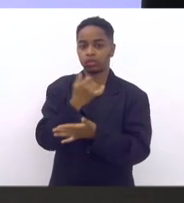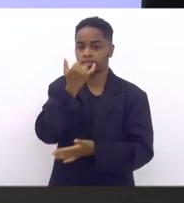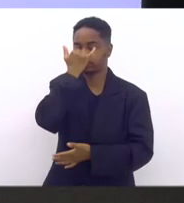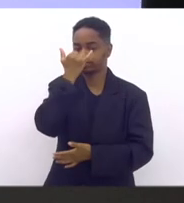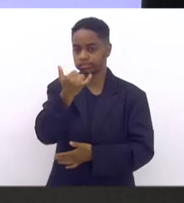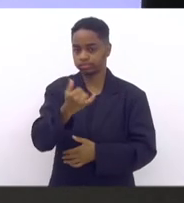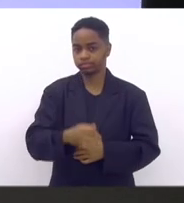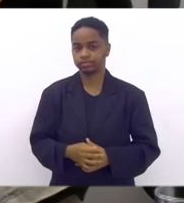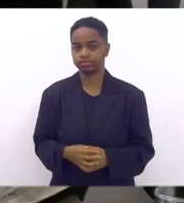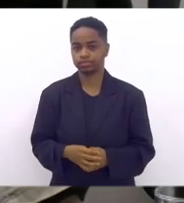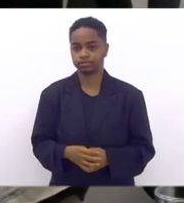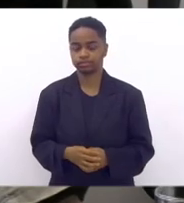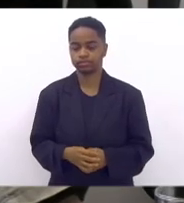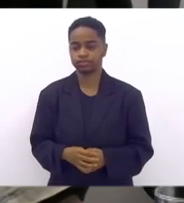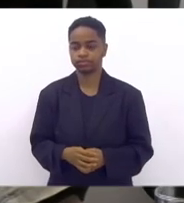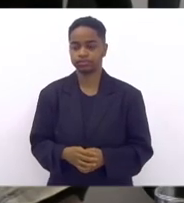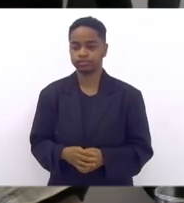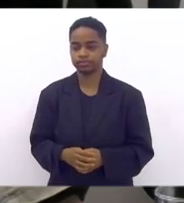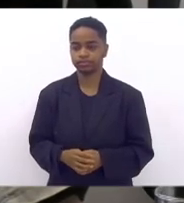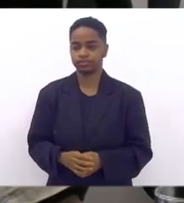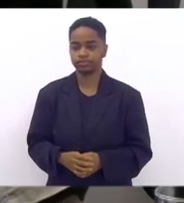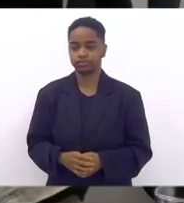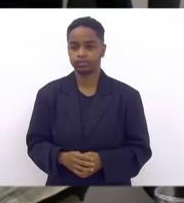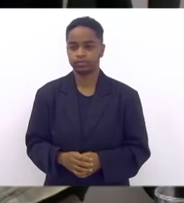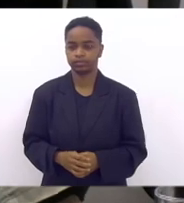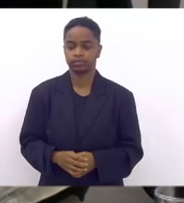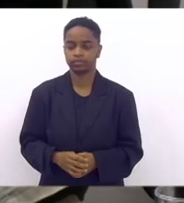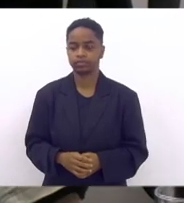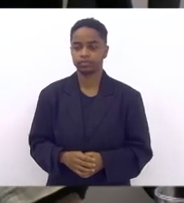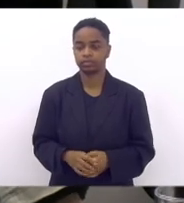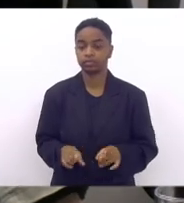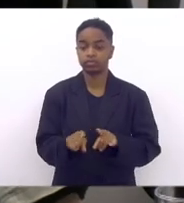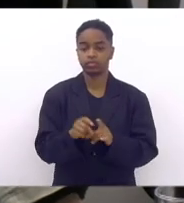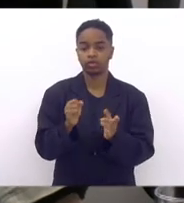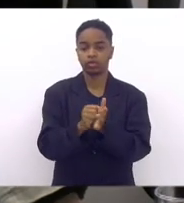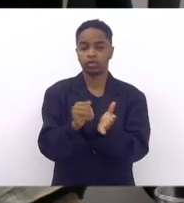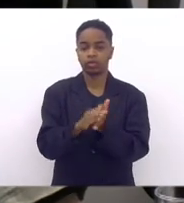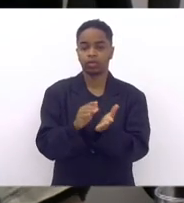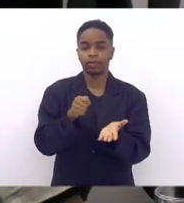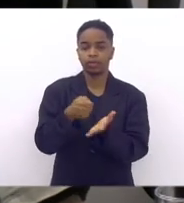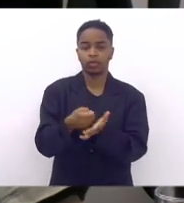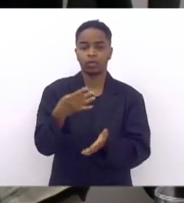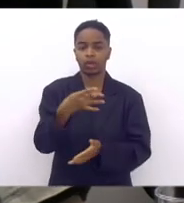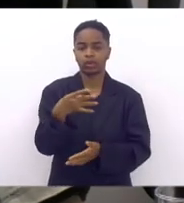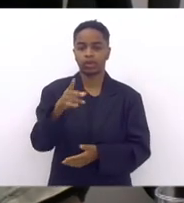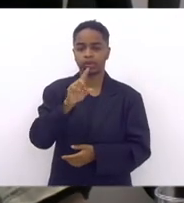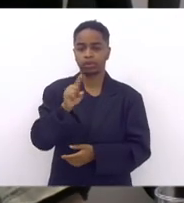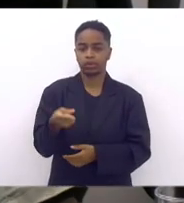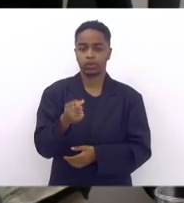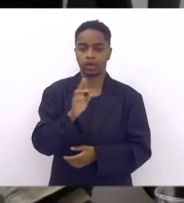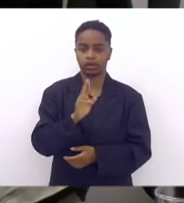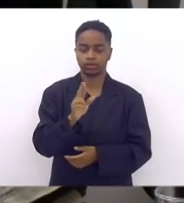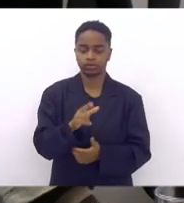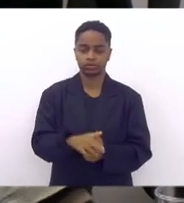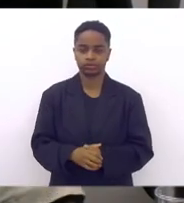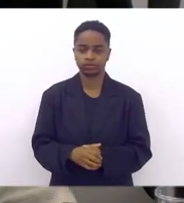Amanda ali próximo a multa foi de R 44.000 emitida pela Marinha né a legislação